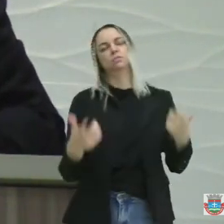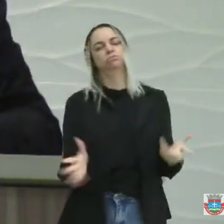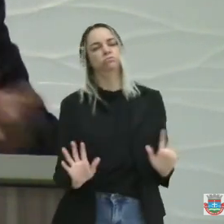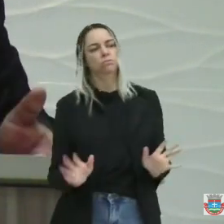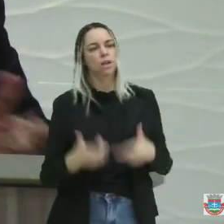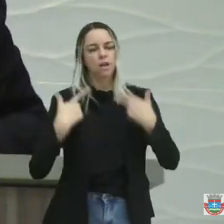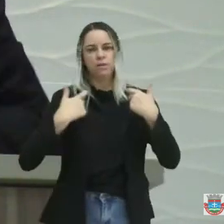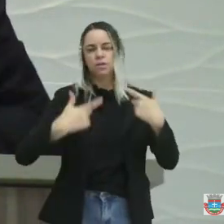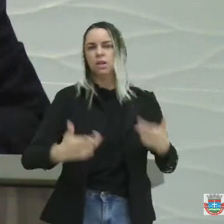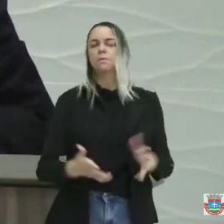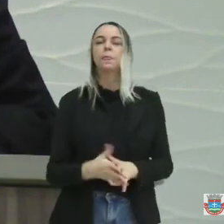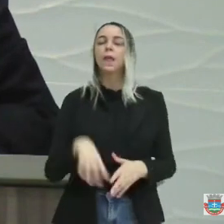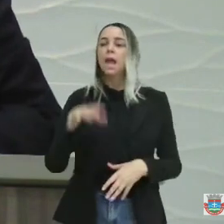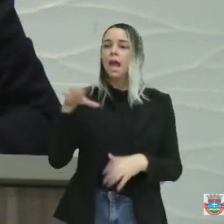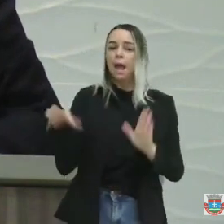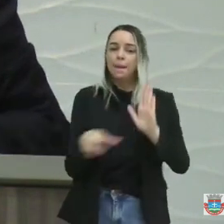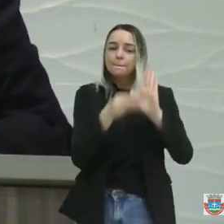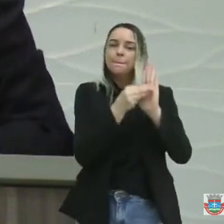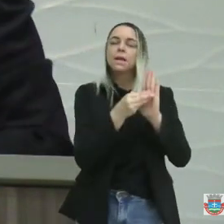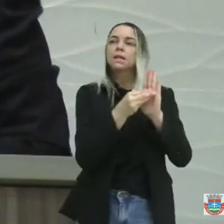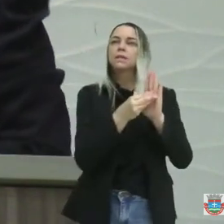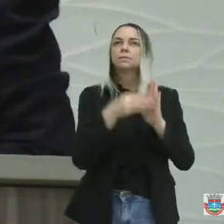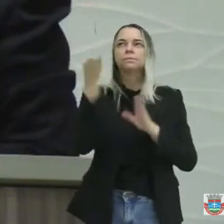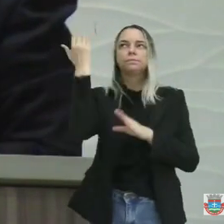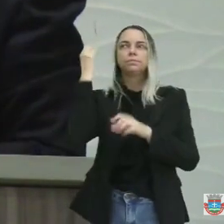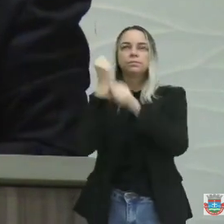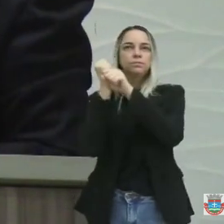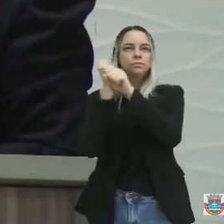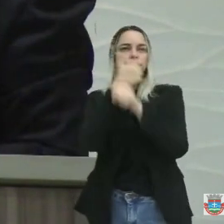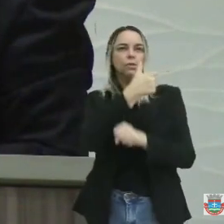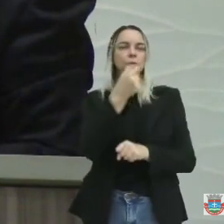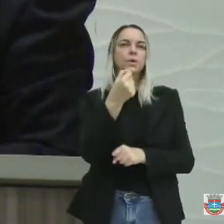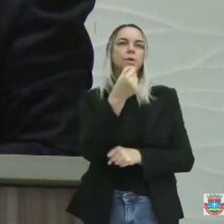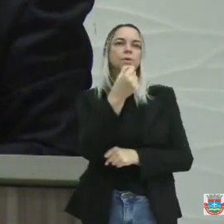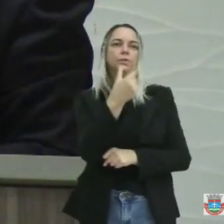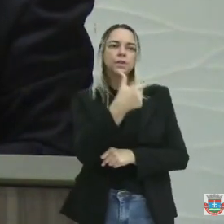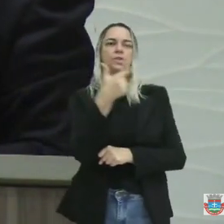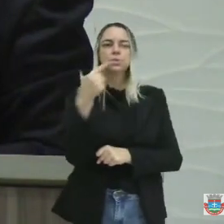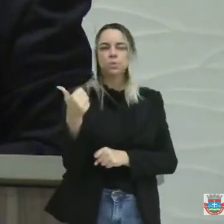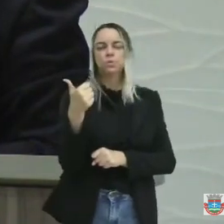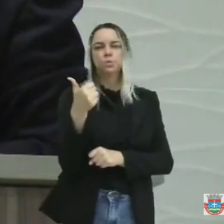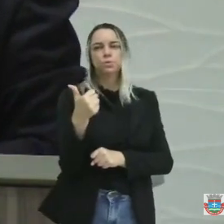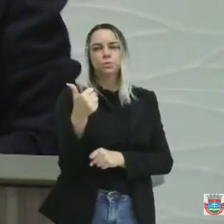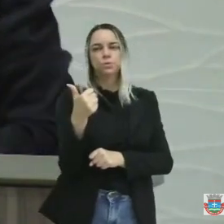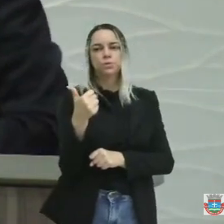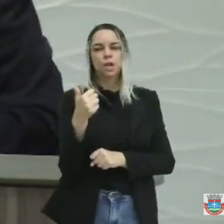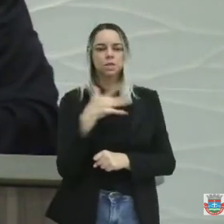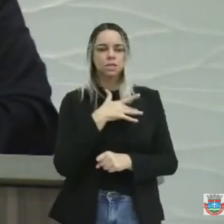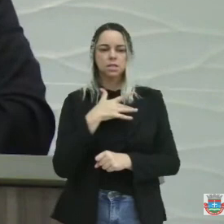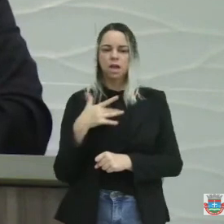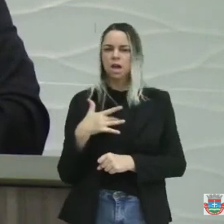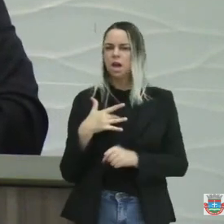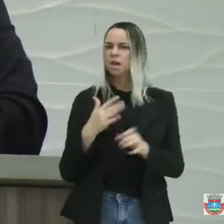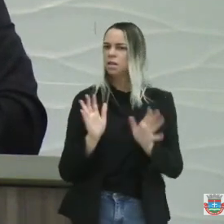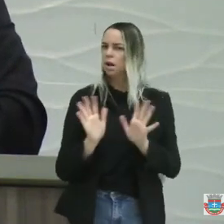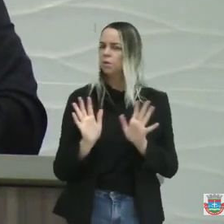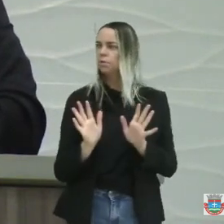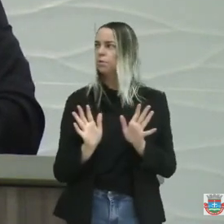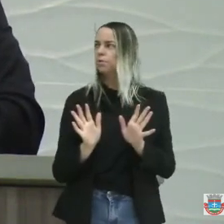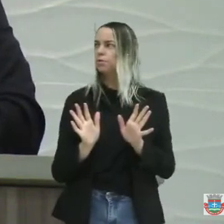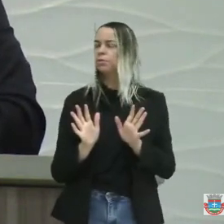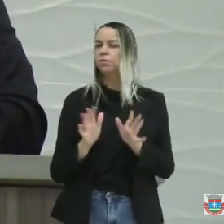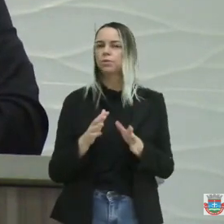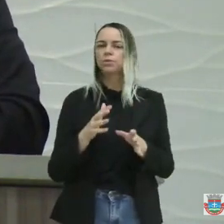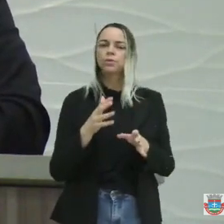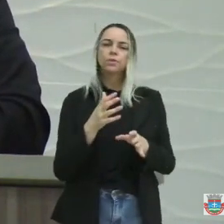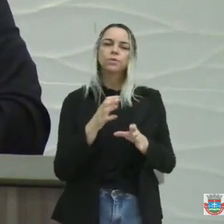mil de 2021. Que essa emenda não foi tirada do posto de saúde, não, viu? Essa operação tapa-buraco, esse